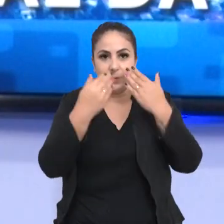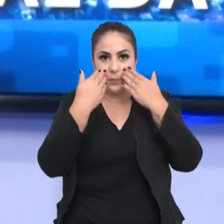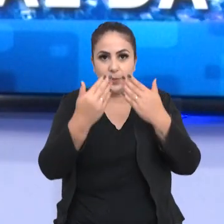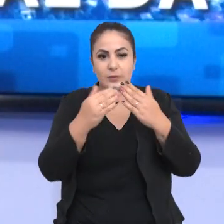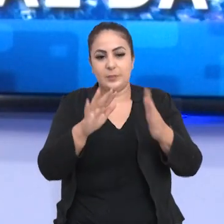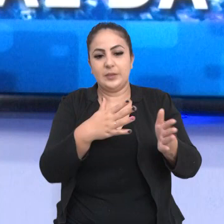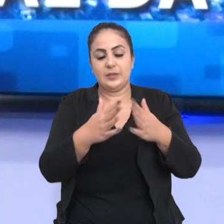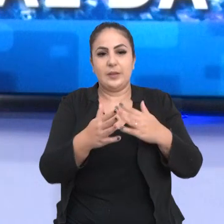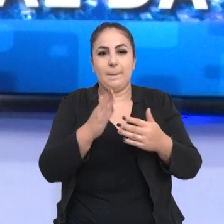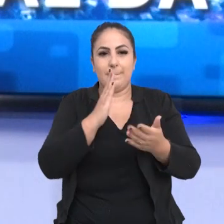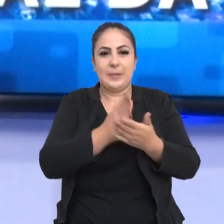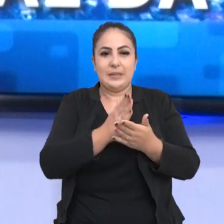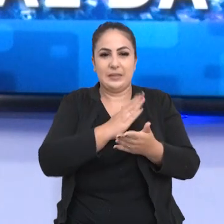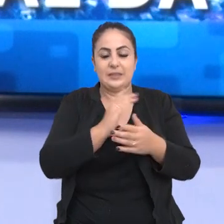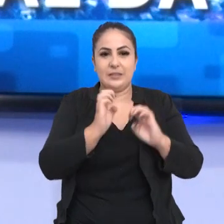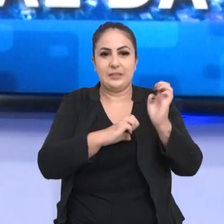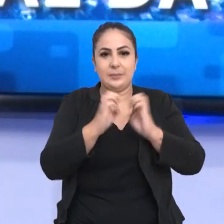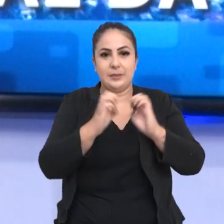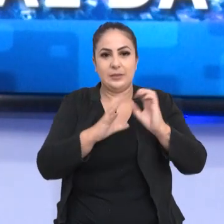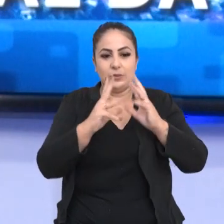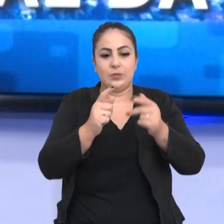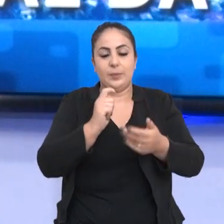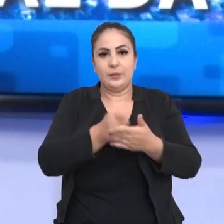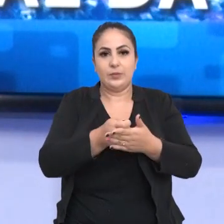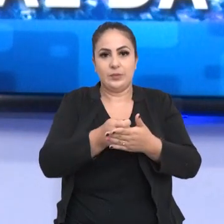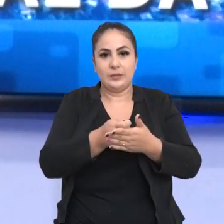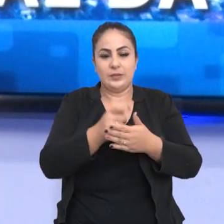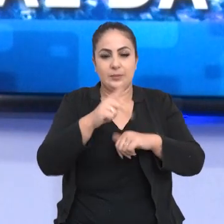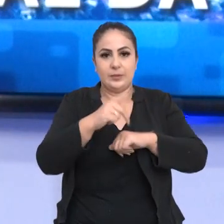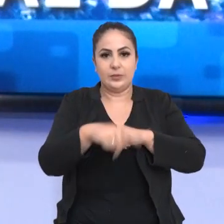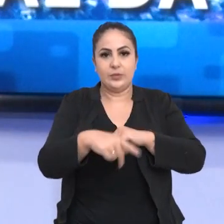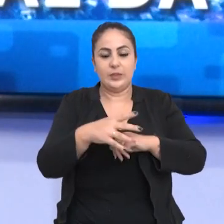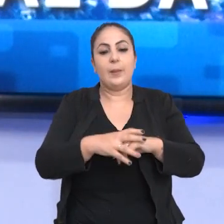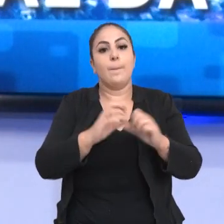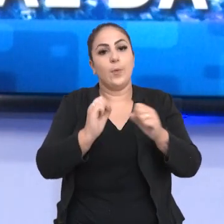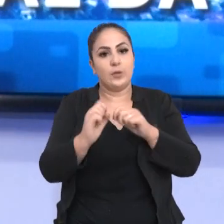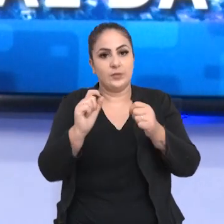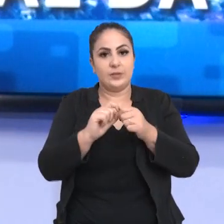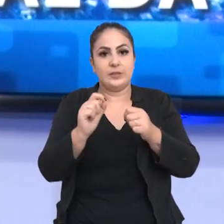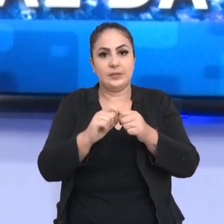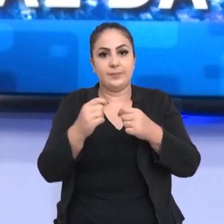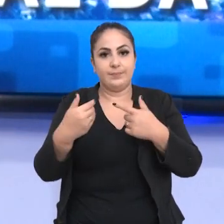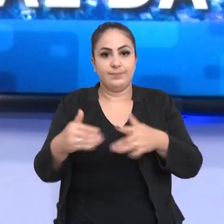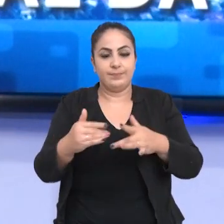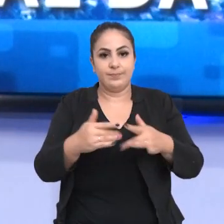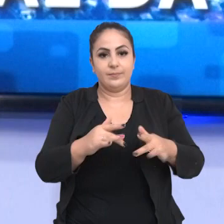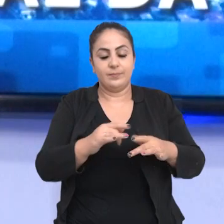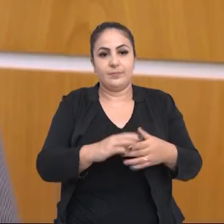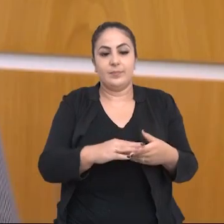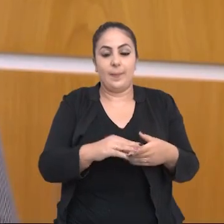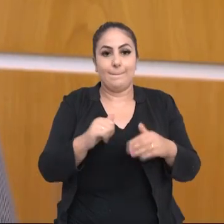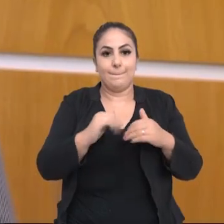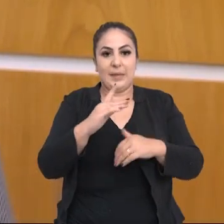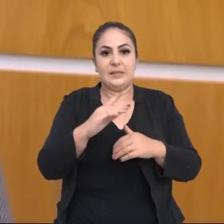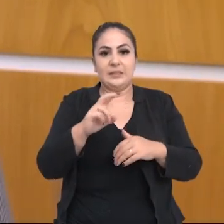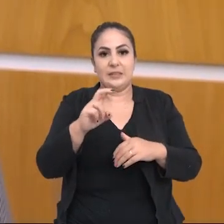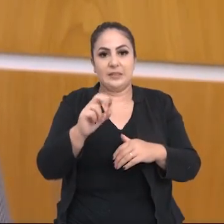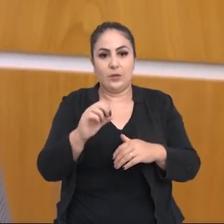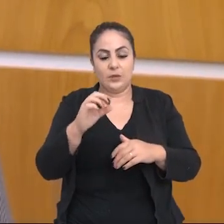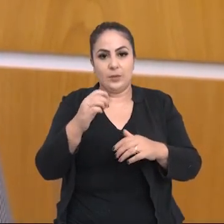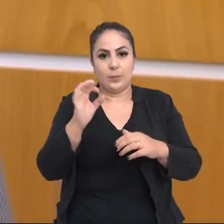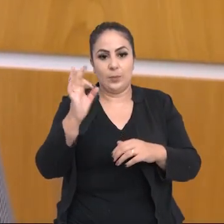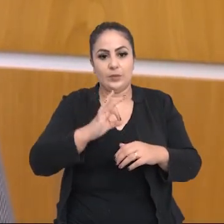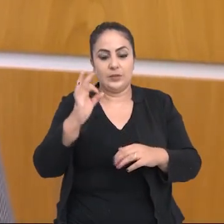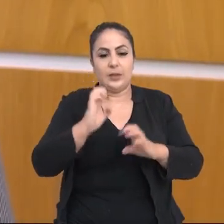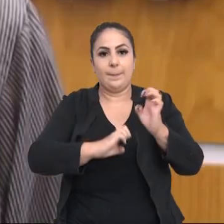Pesquisa aponta que cerca de metade dos empresários passofundenses poderá fazer demissões. Mais de